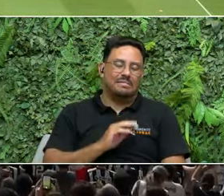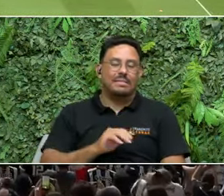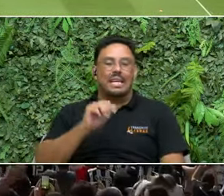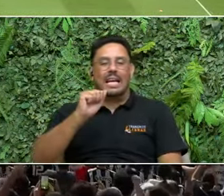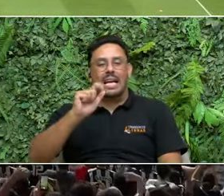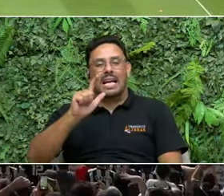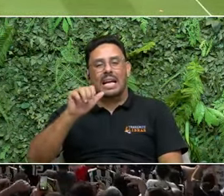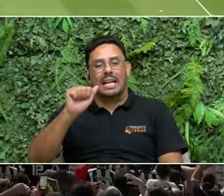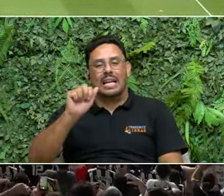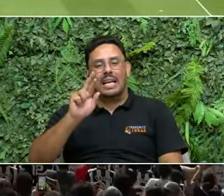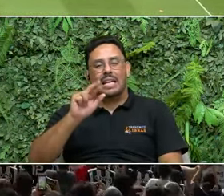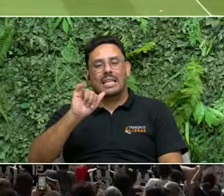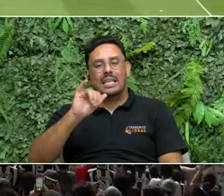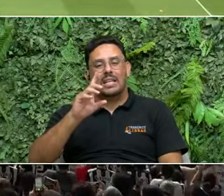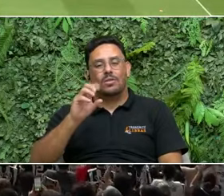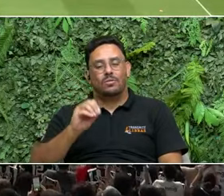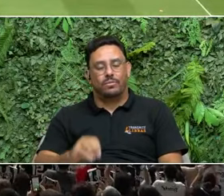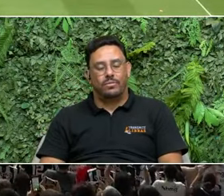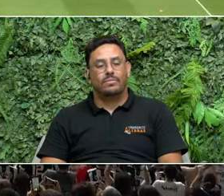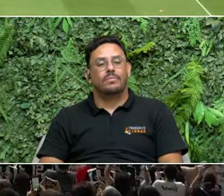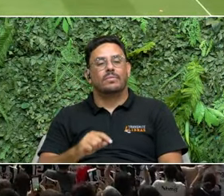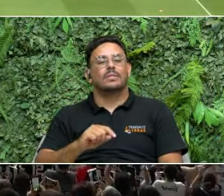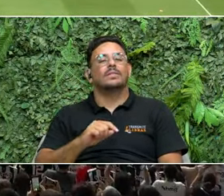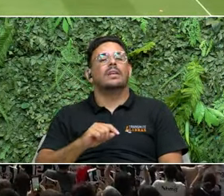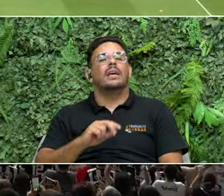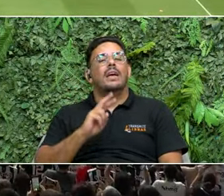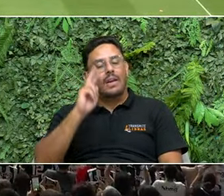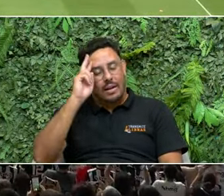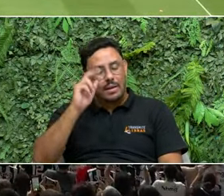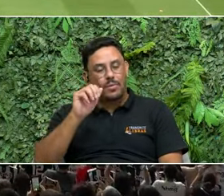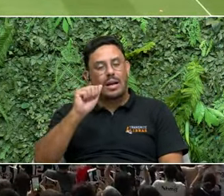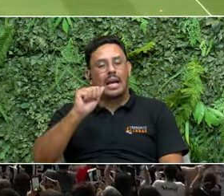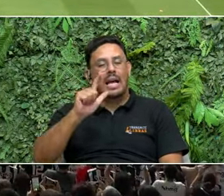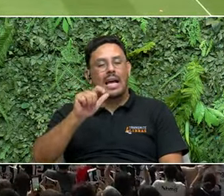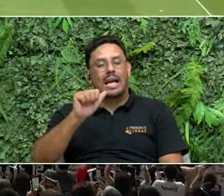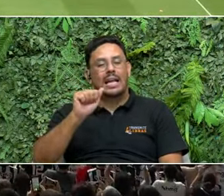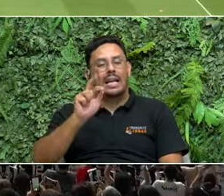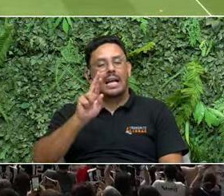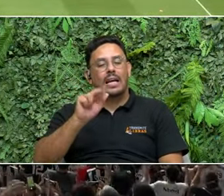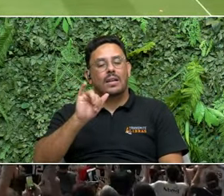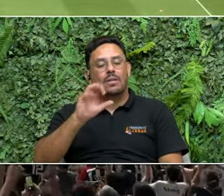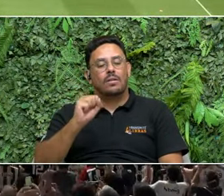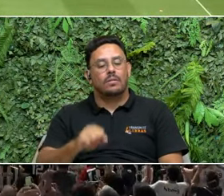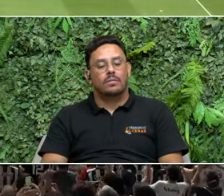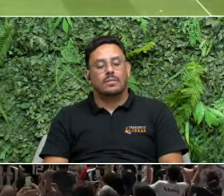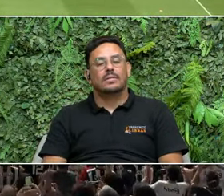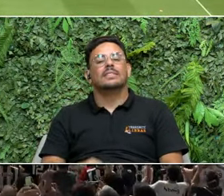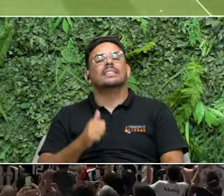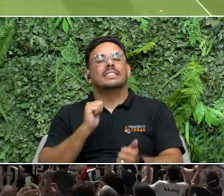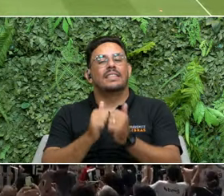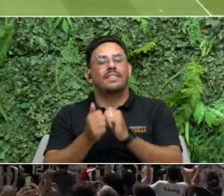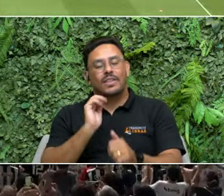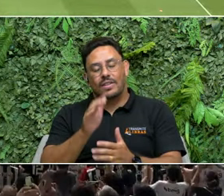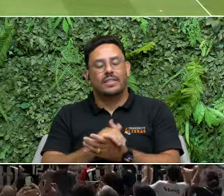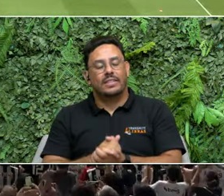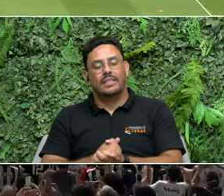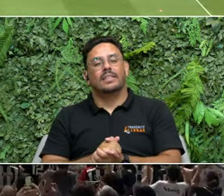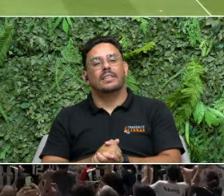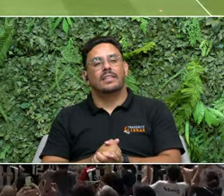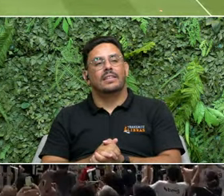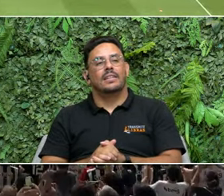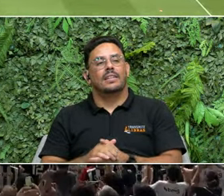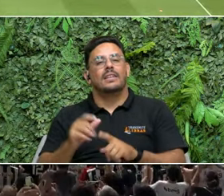é uma palavra muito legal eu lembro do alário é você lembra Você já jogou com